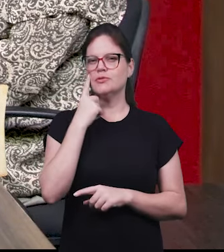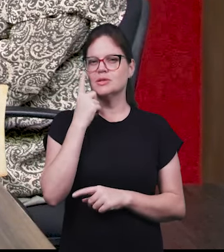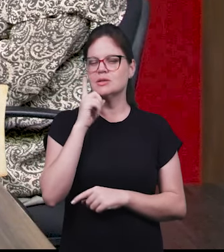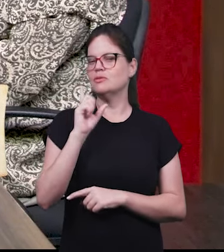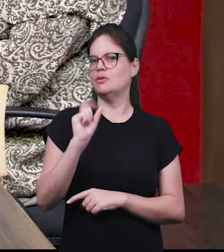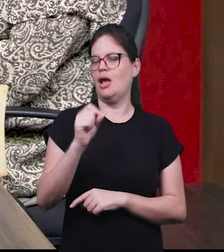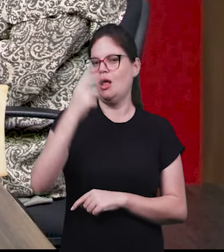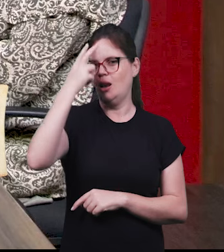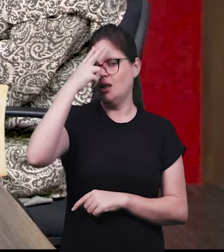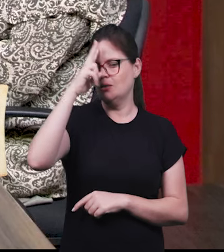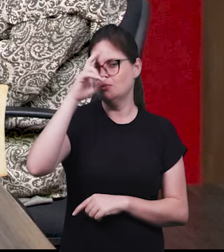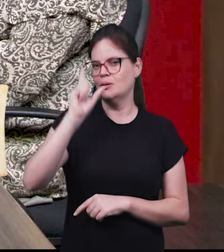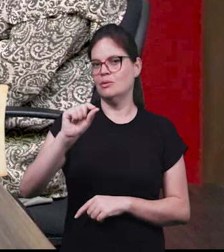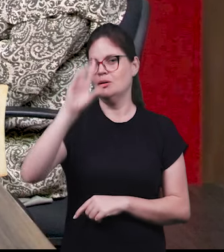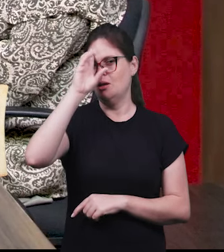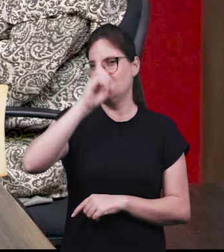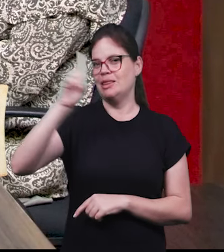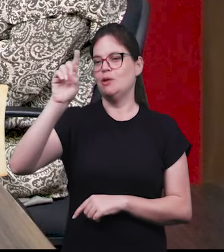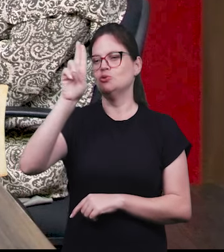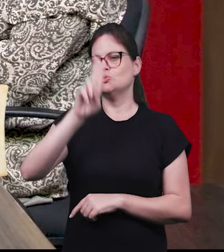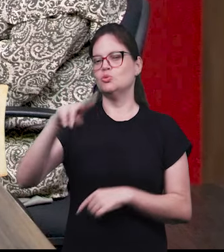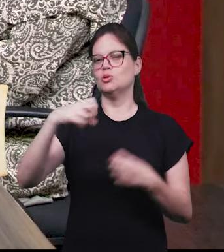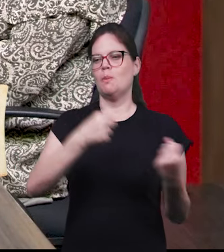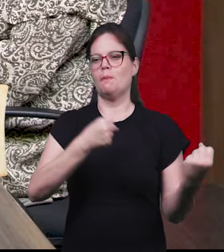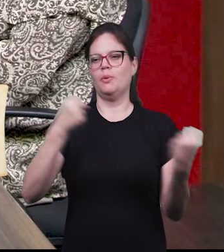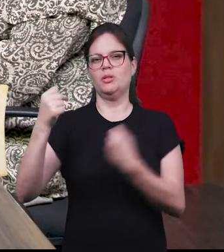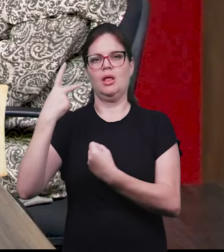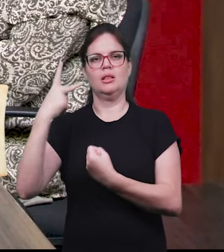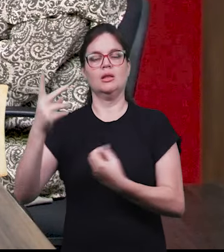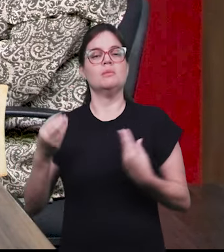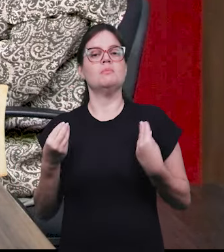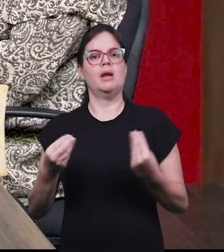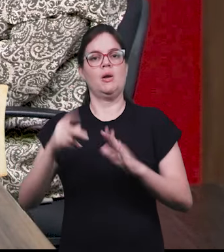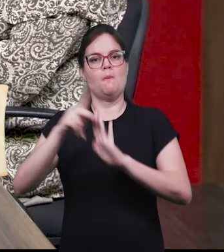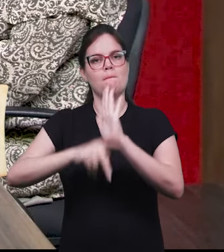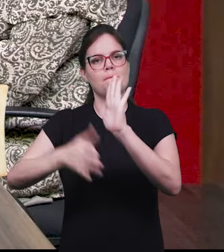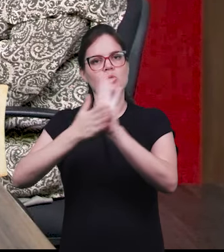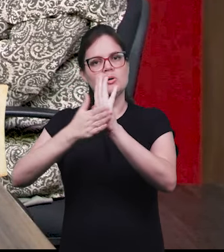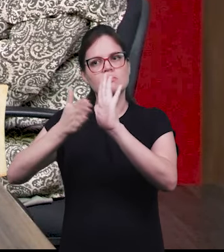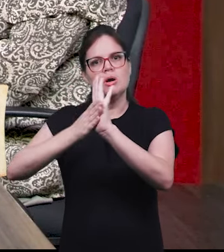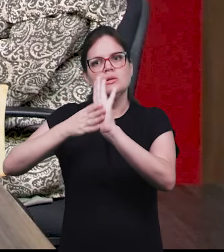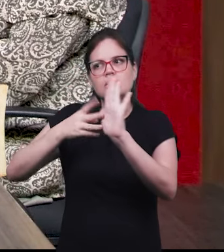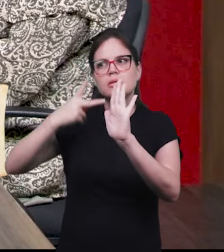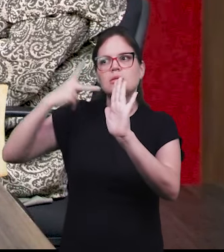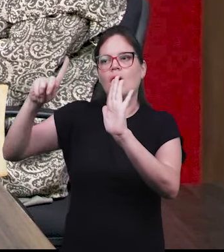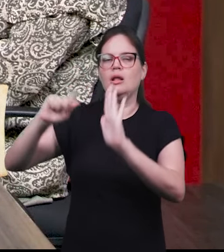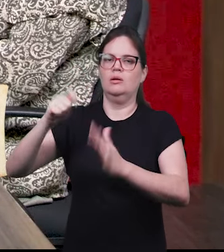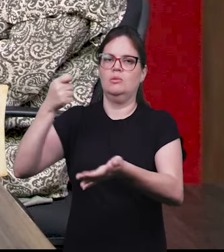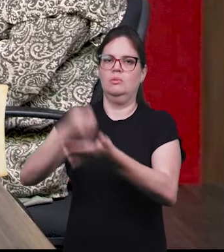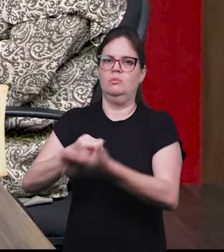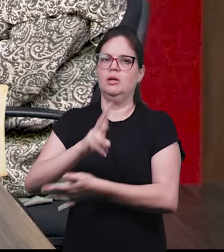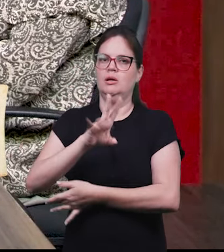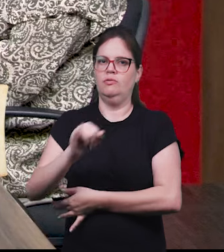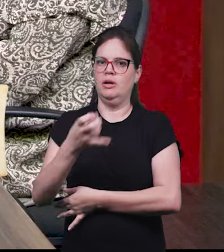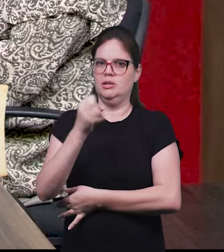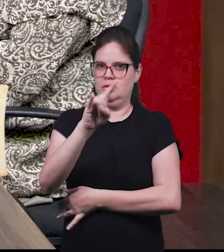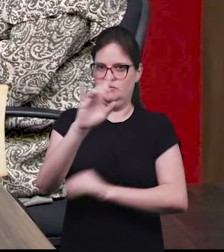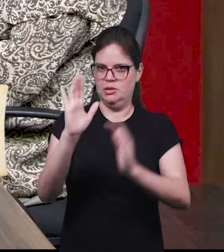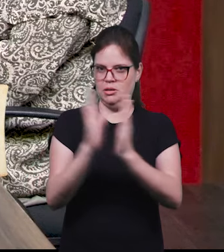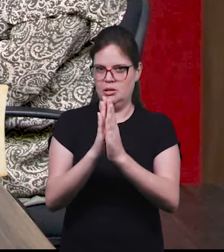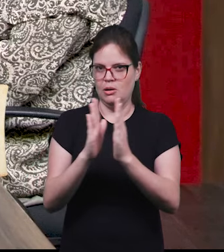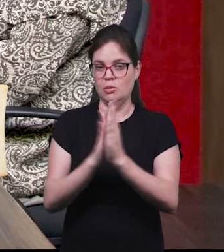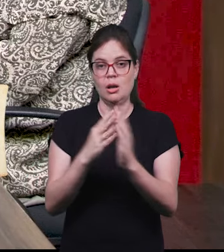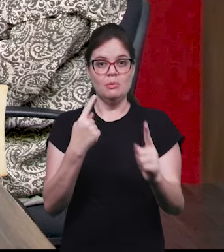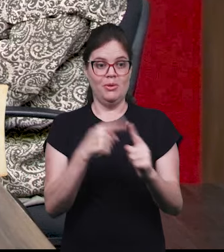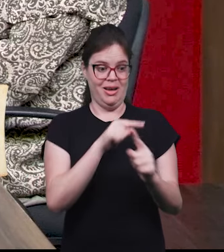nunca esquecer disso, que Deus, ele usa o seu poder para cumprir os seus propósitos. Aquele servo que está orando a Deus,